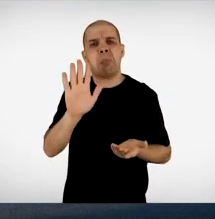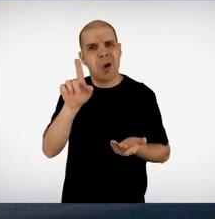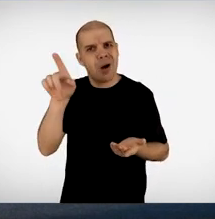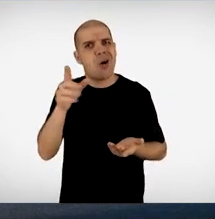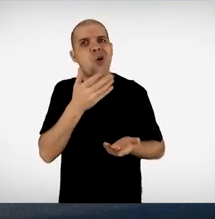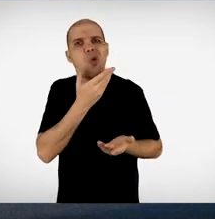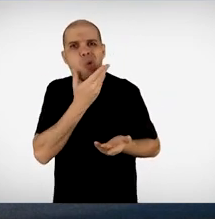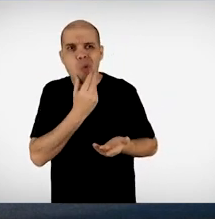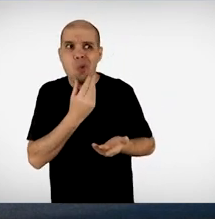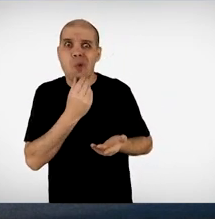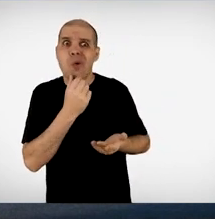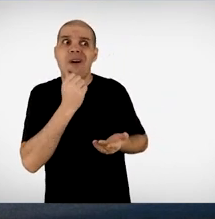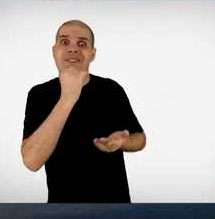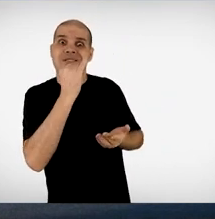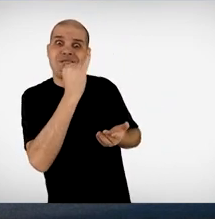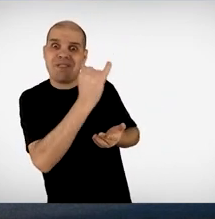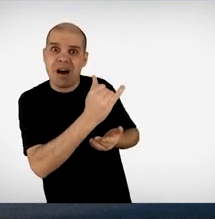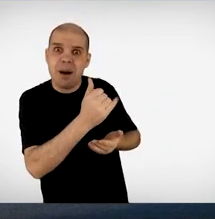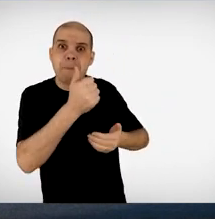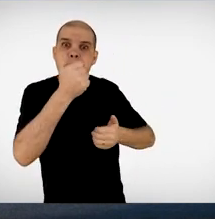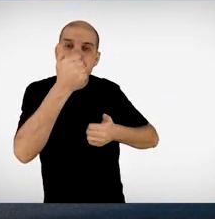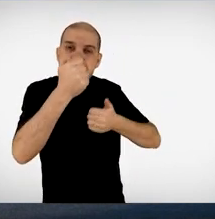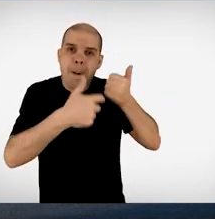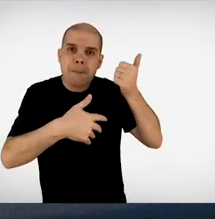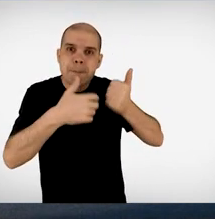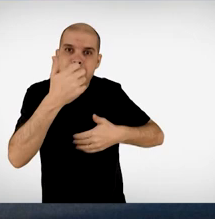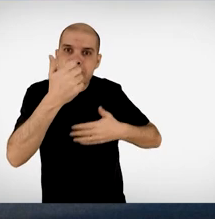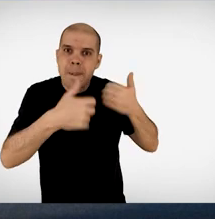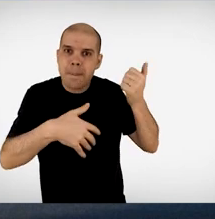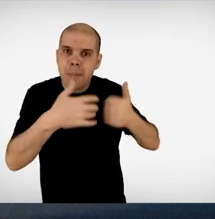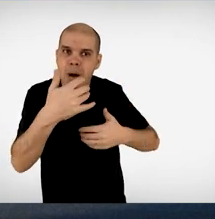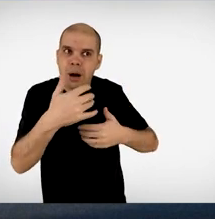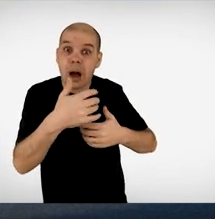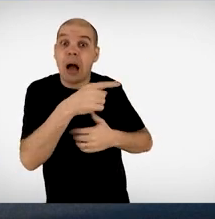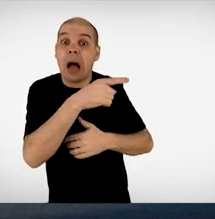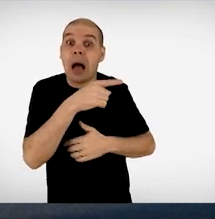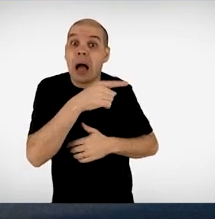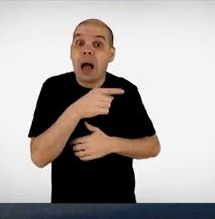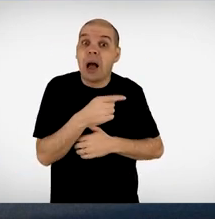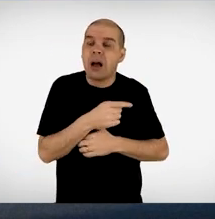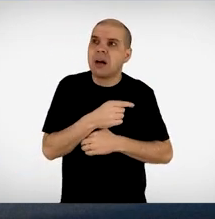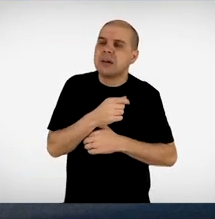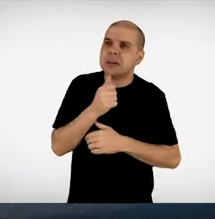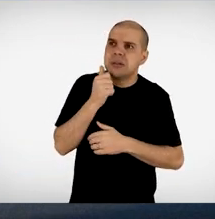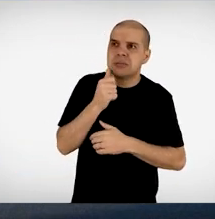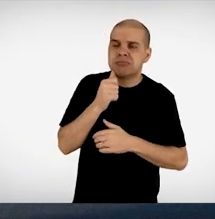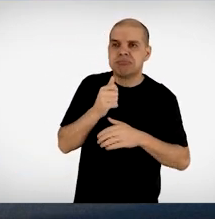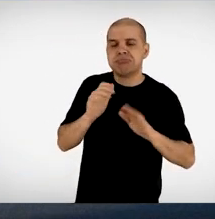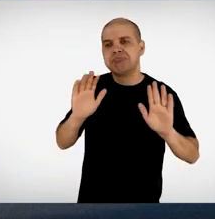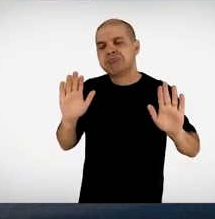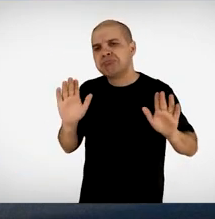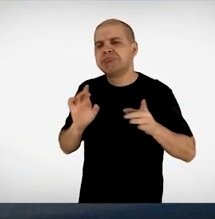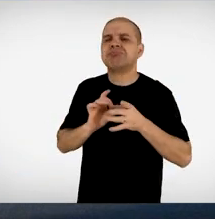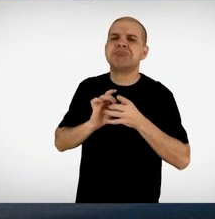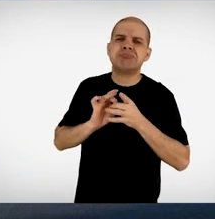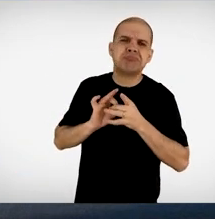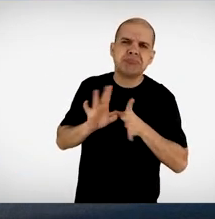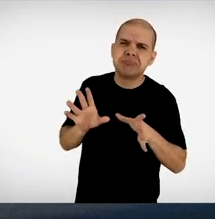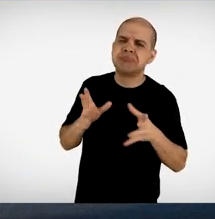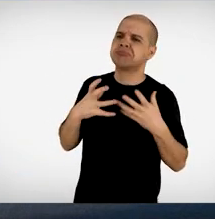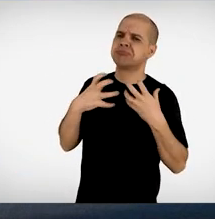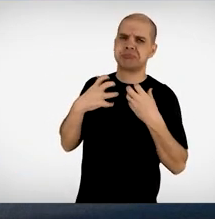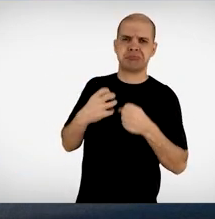raiva, que aí eu vou explicar por quê. Porque eu senti que o filme estava me apresentando uma personagem feminina como muitas